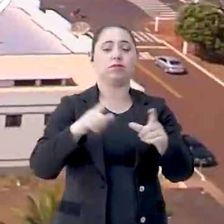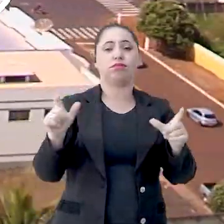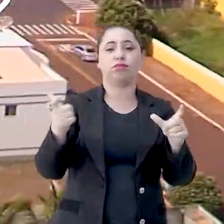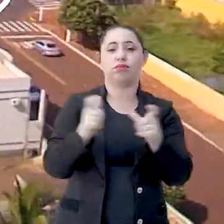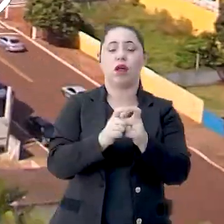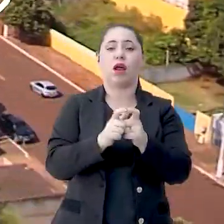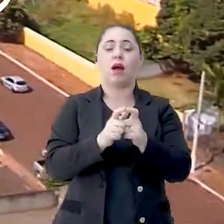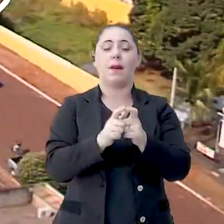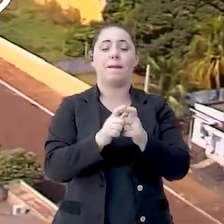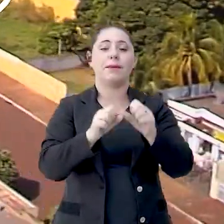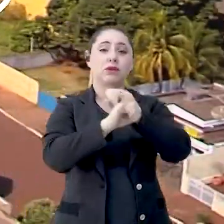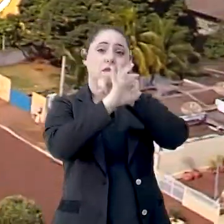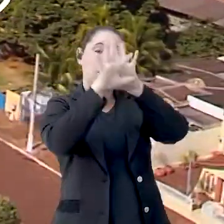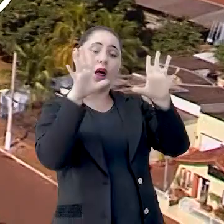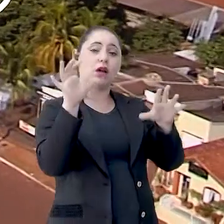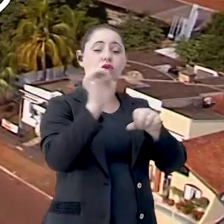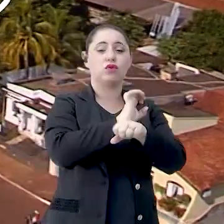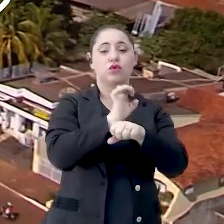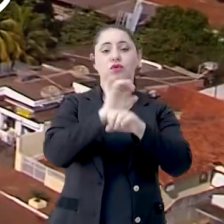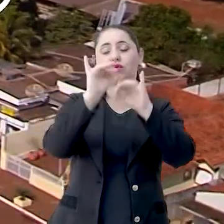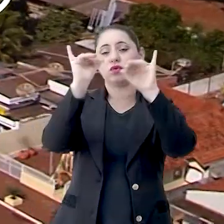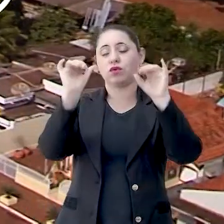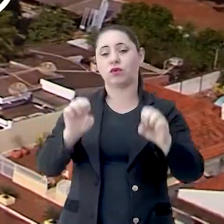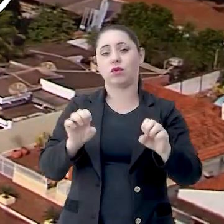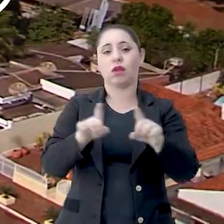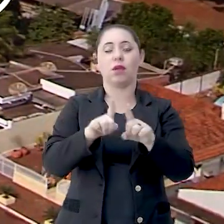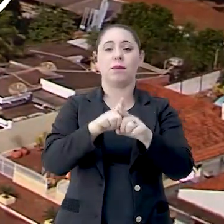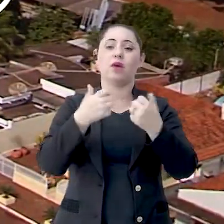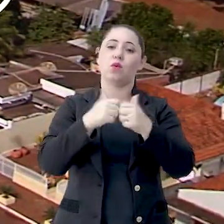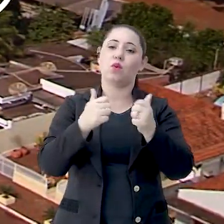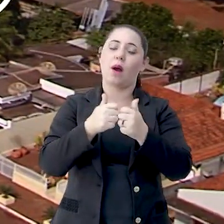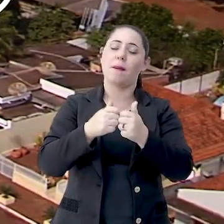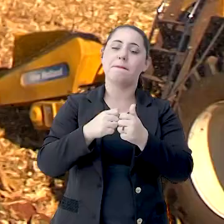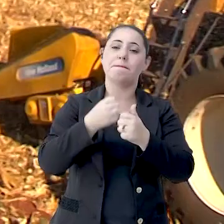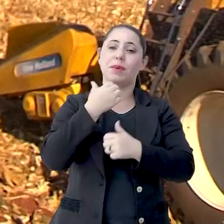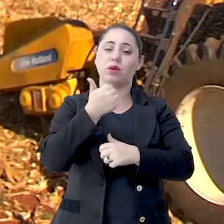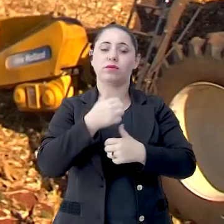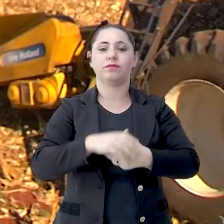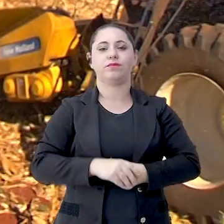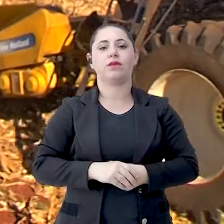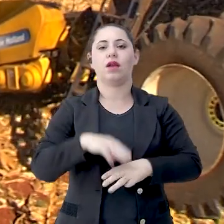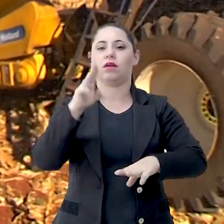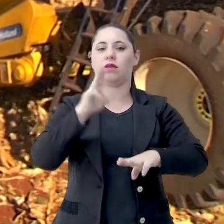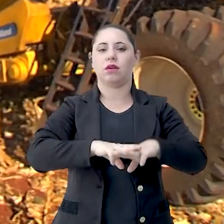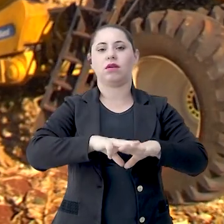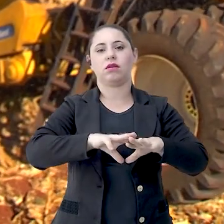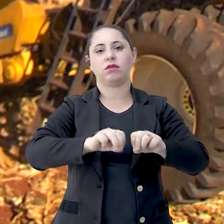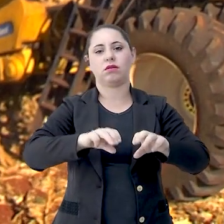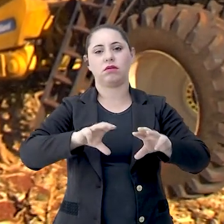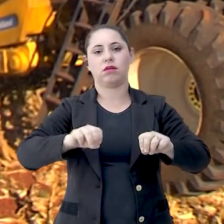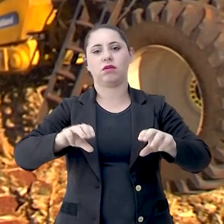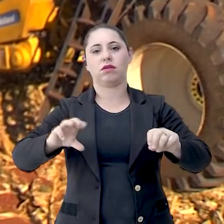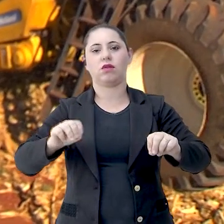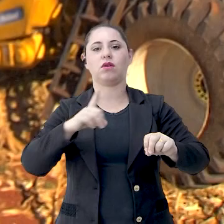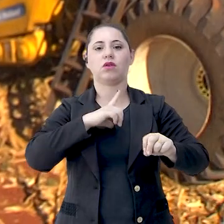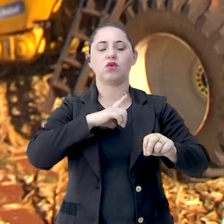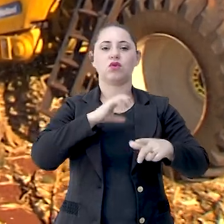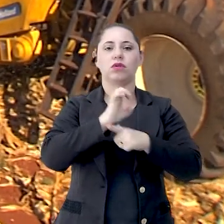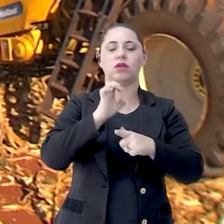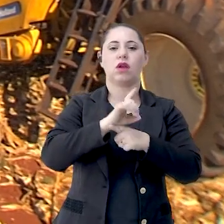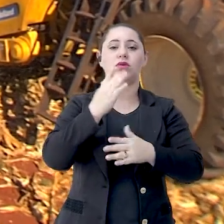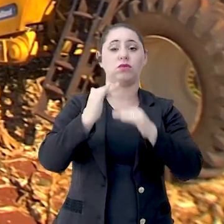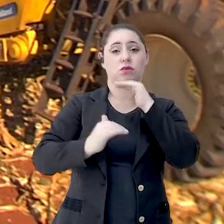se desenvolveu muito nos últimos anos, com arrecadação de mais de 200 milhões de reais, tendo como base